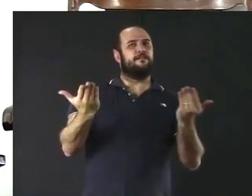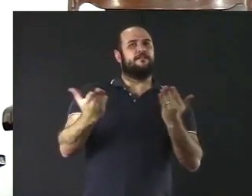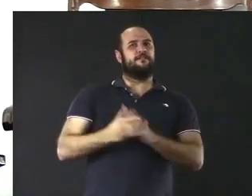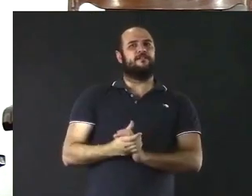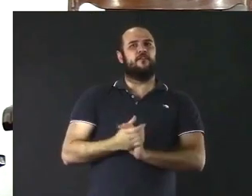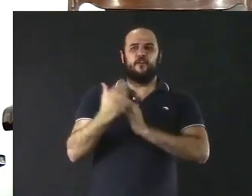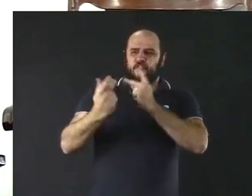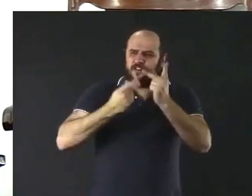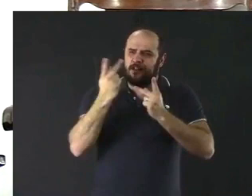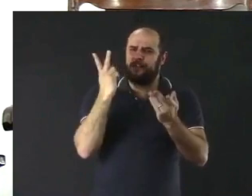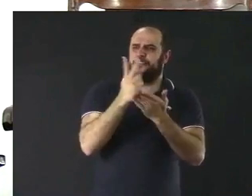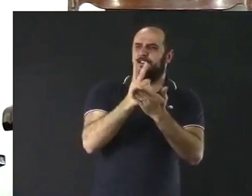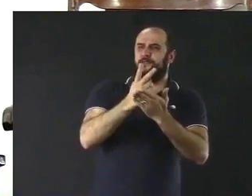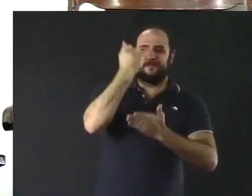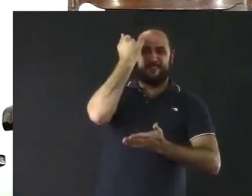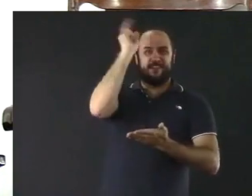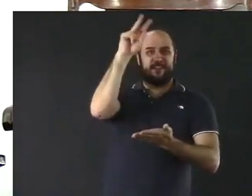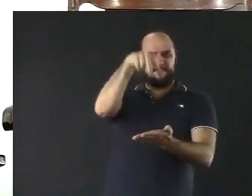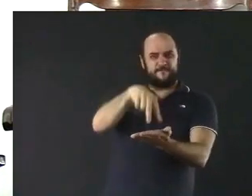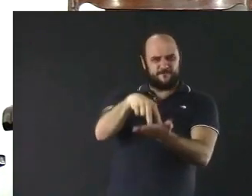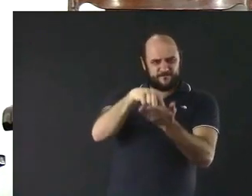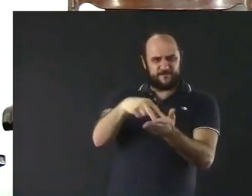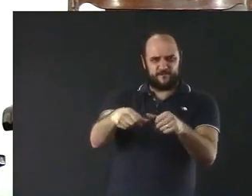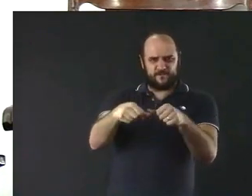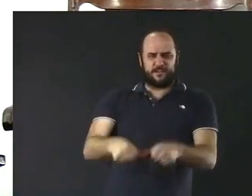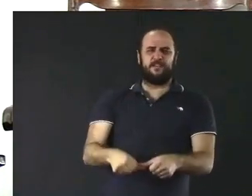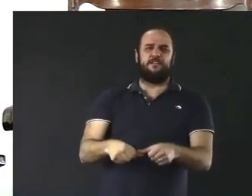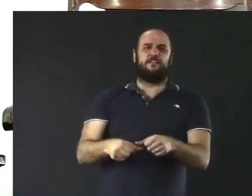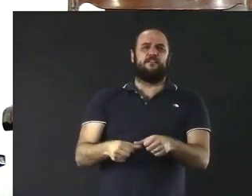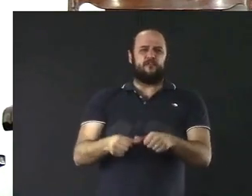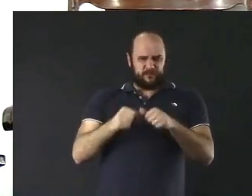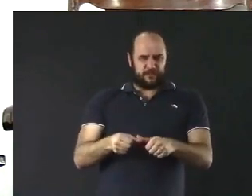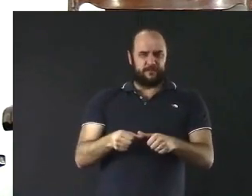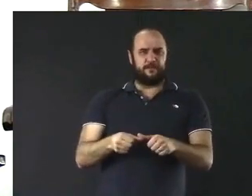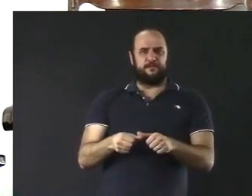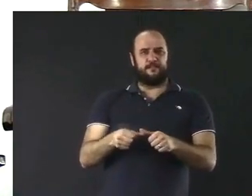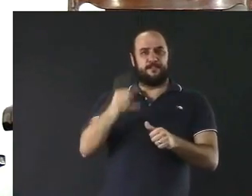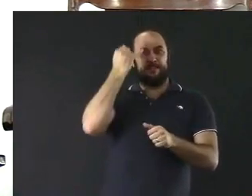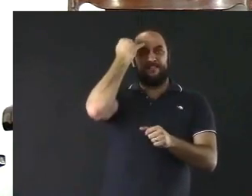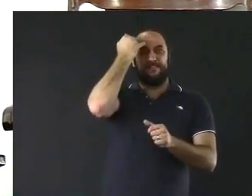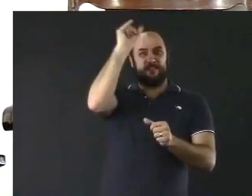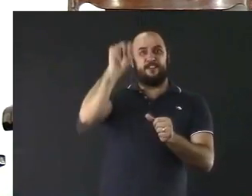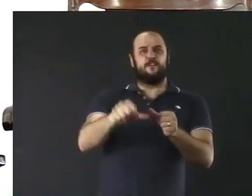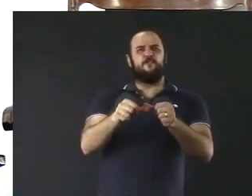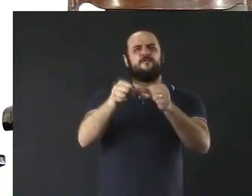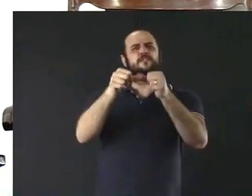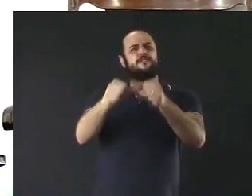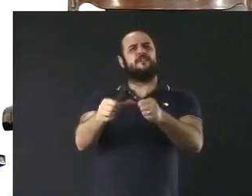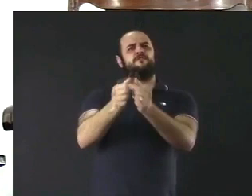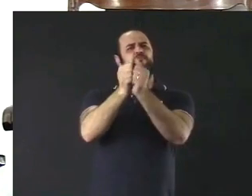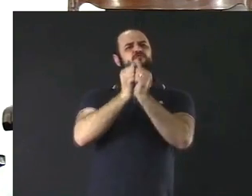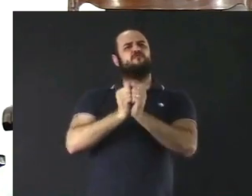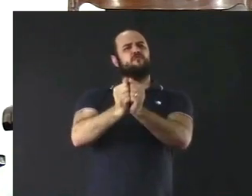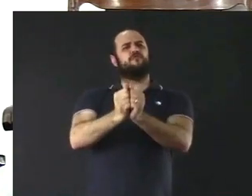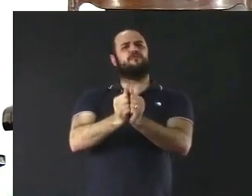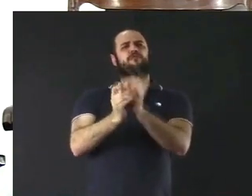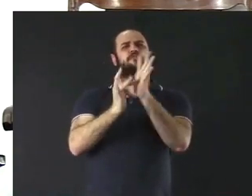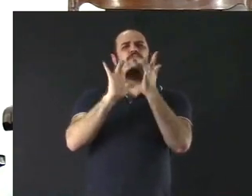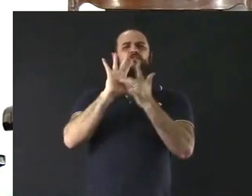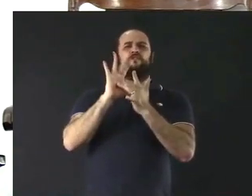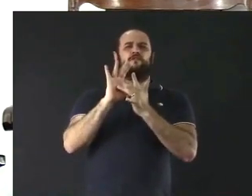sobre permanecer. E o permanecer lá é estar em Cristo, é